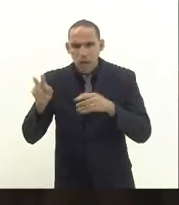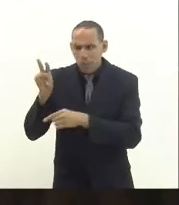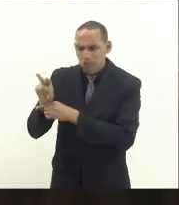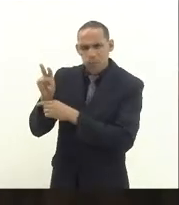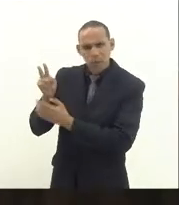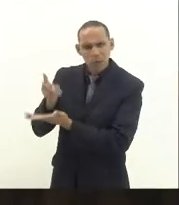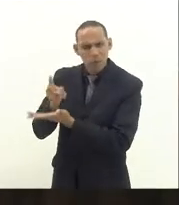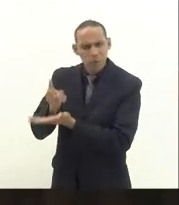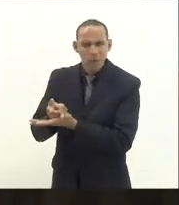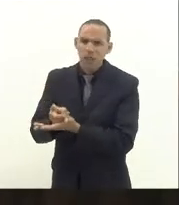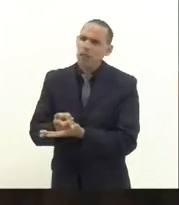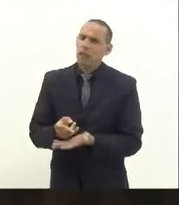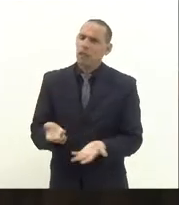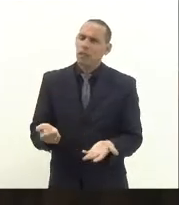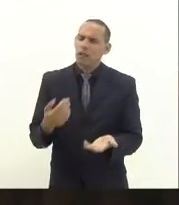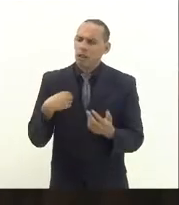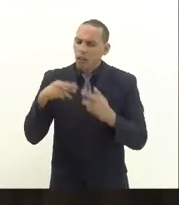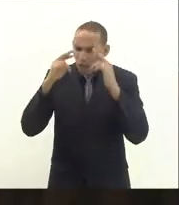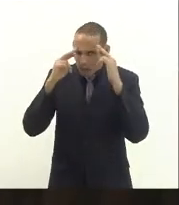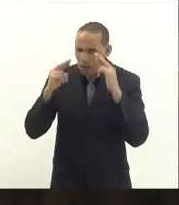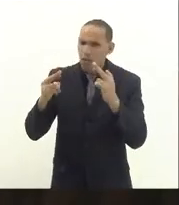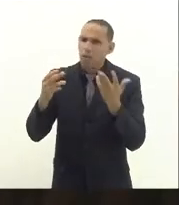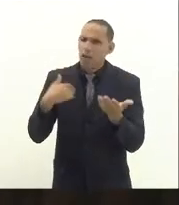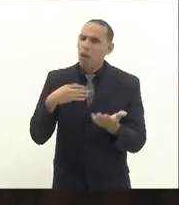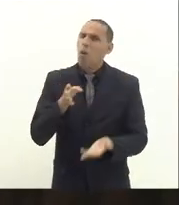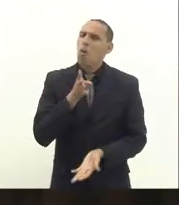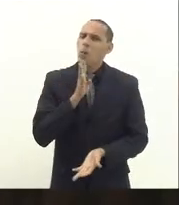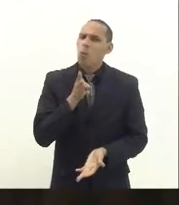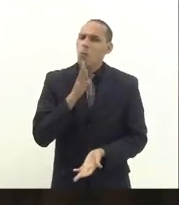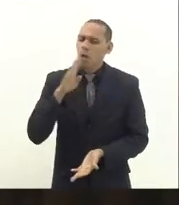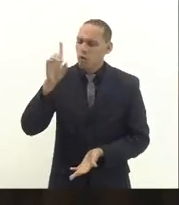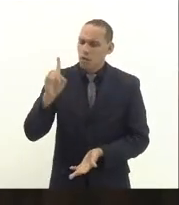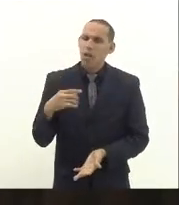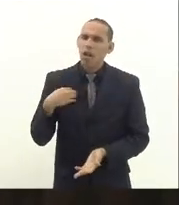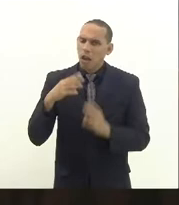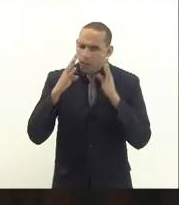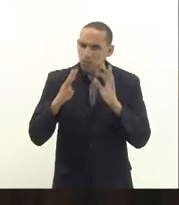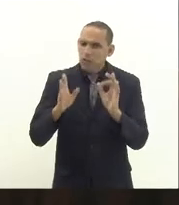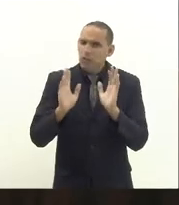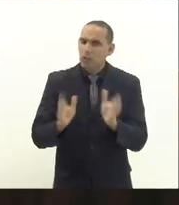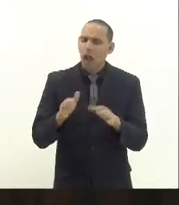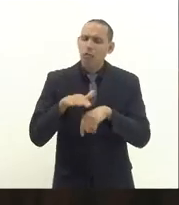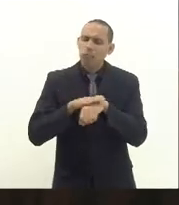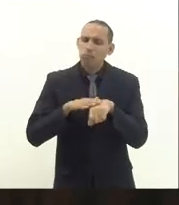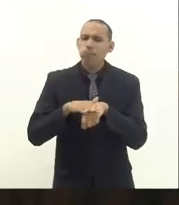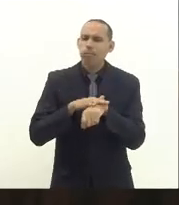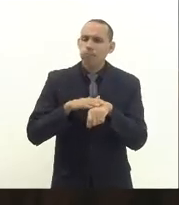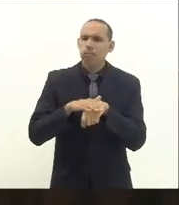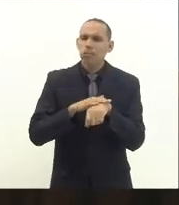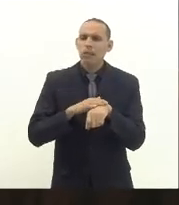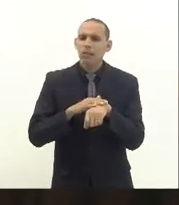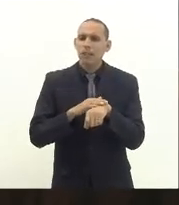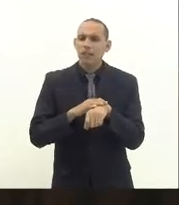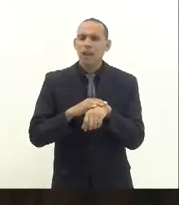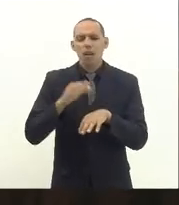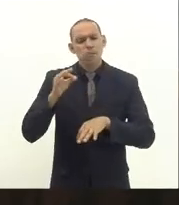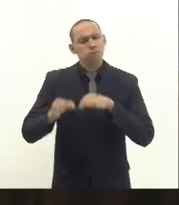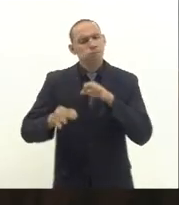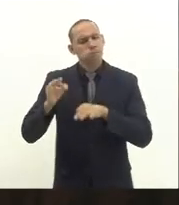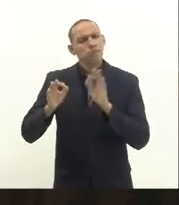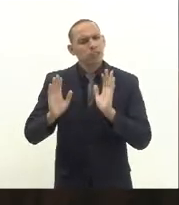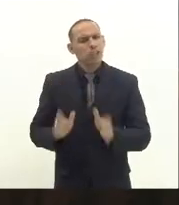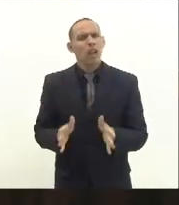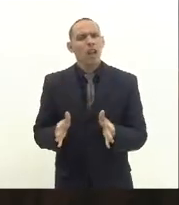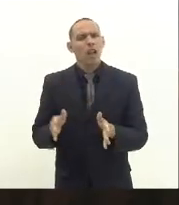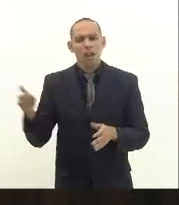com todo respeito eu conheço lá direção Já atendi aqui a gente conversa e teve um pleito Justus